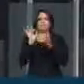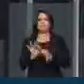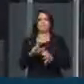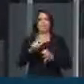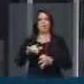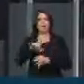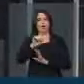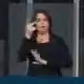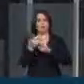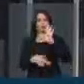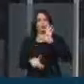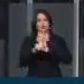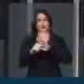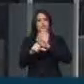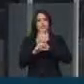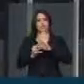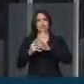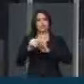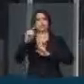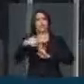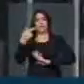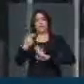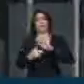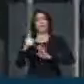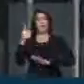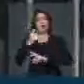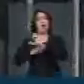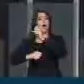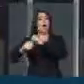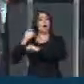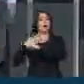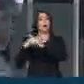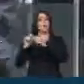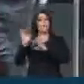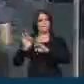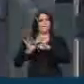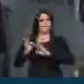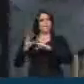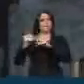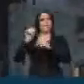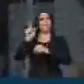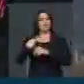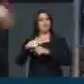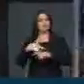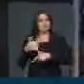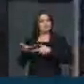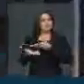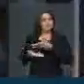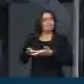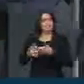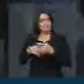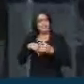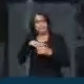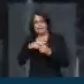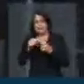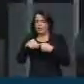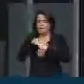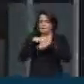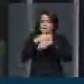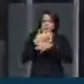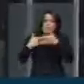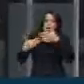um projeto de lei, que foi há um ano elaborado, foi sendo trabalhado, amadurecido,